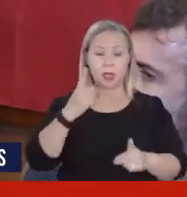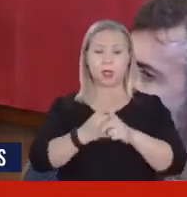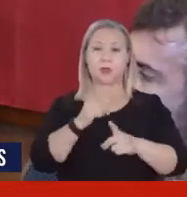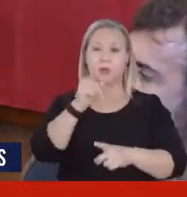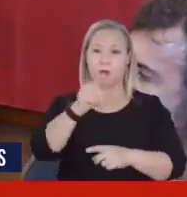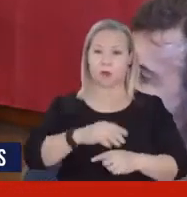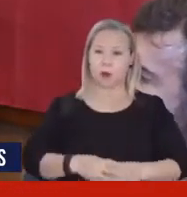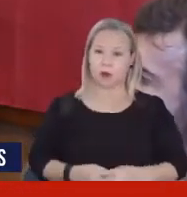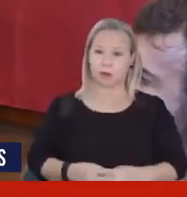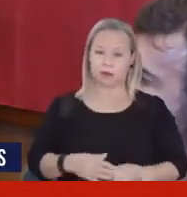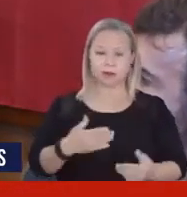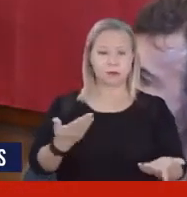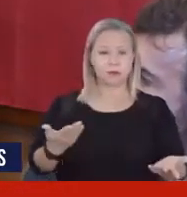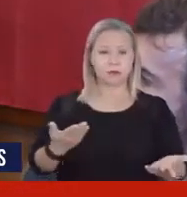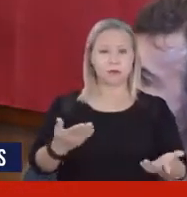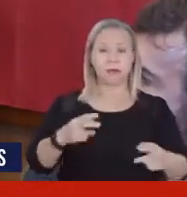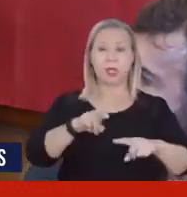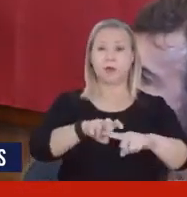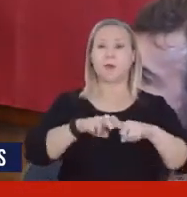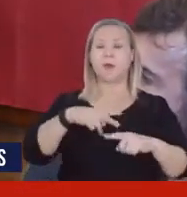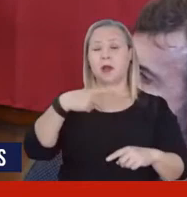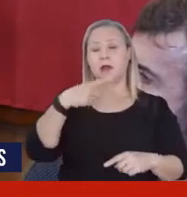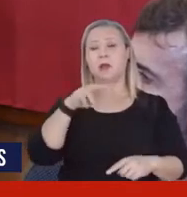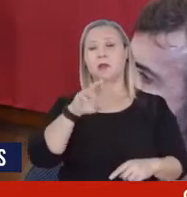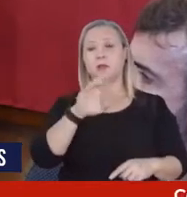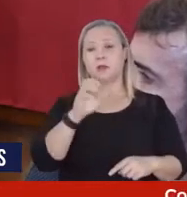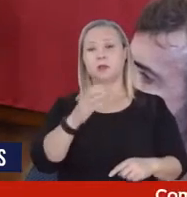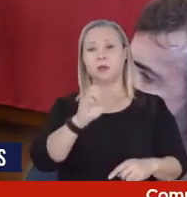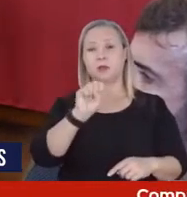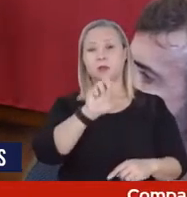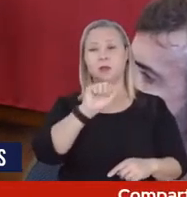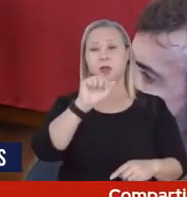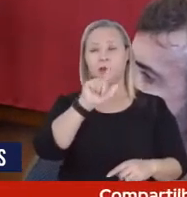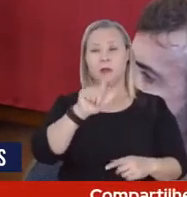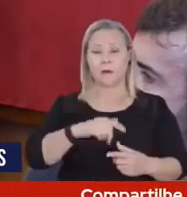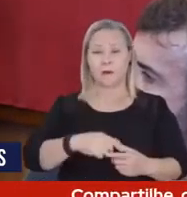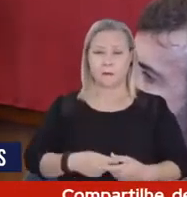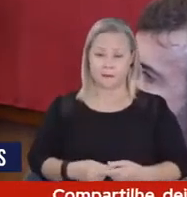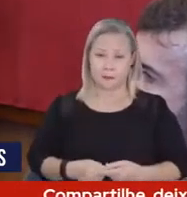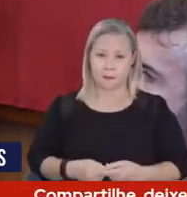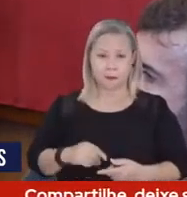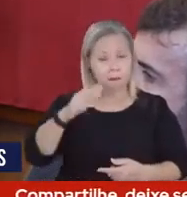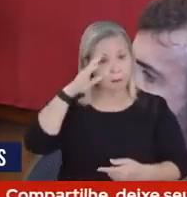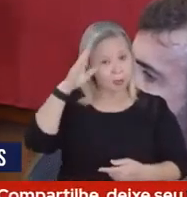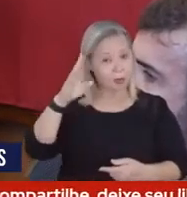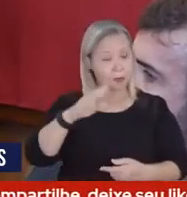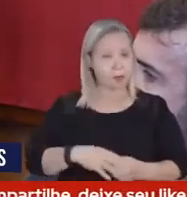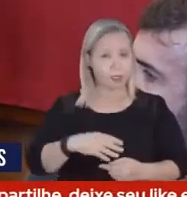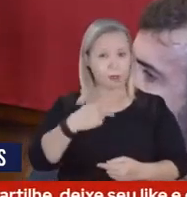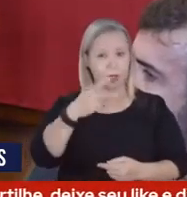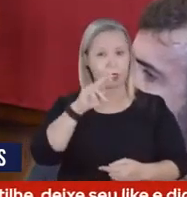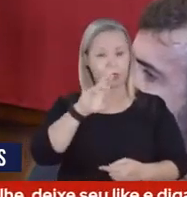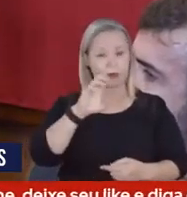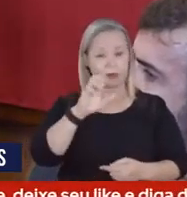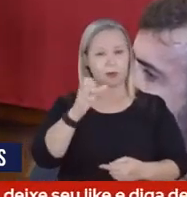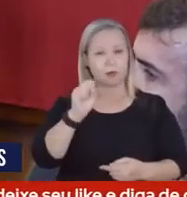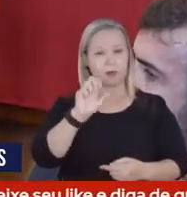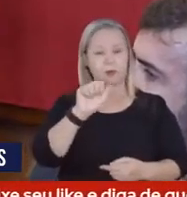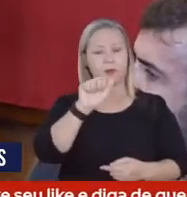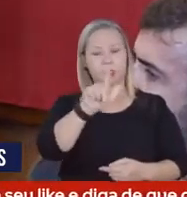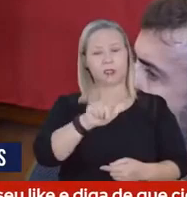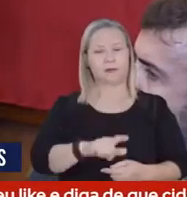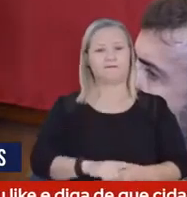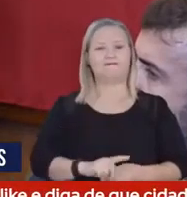pré-sal, principalmente por causa de uma opção de outras coisas, mas principalmente por causa do pré-sal. Então, esse é o desafio que nós temos. Nós temos